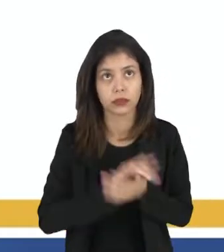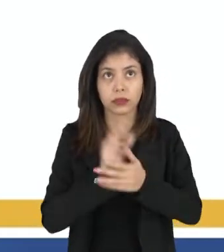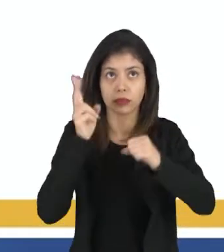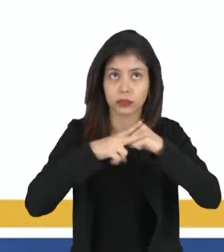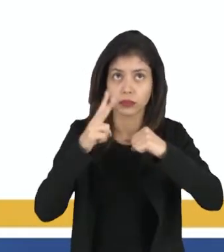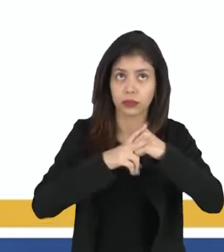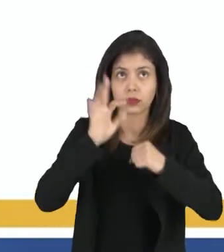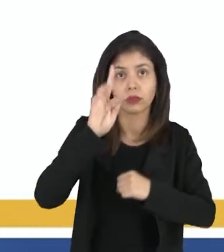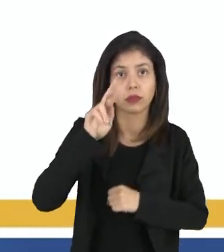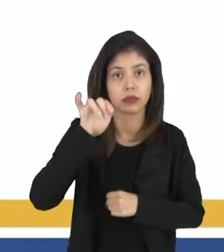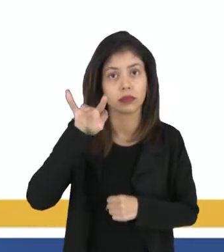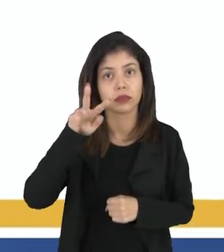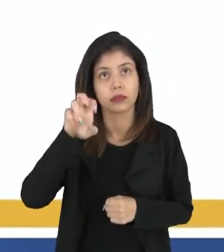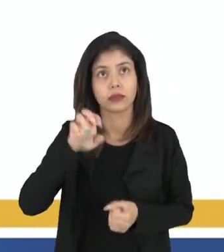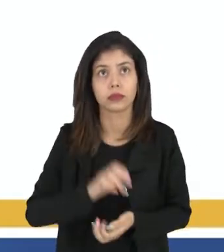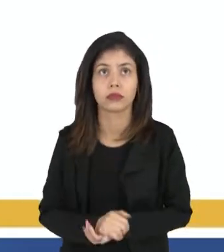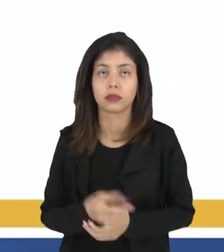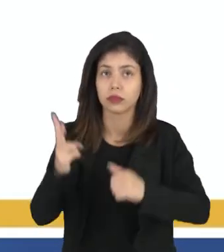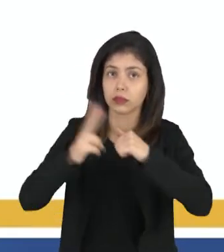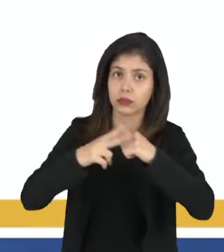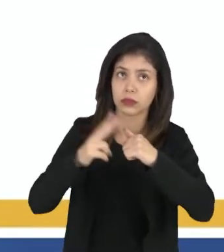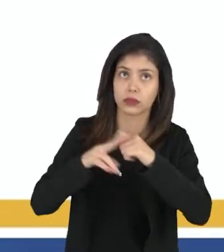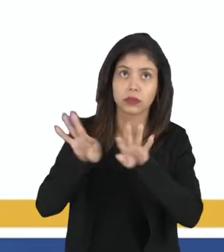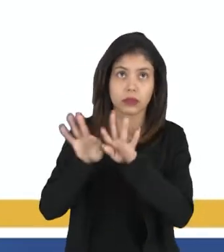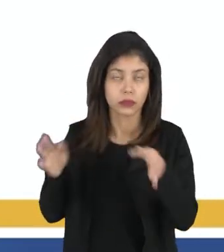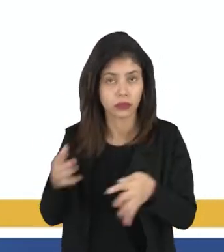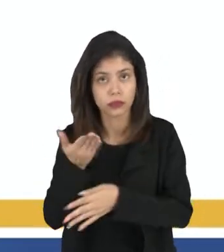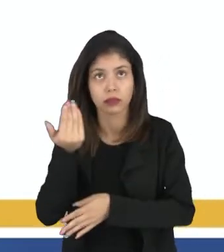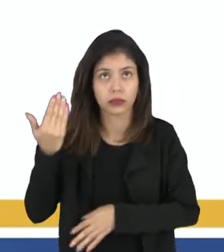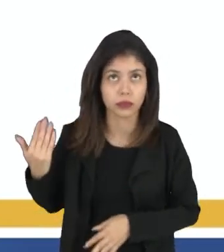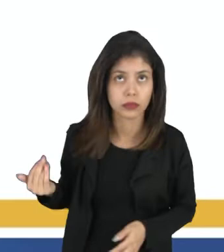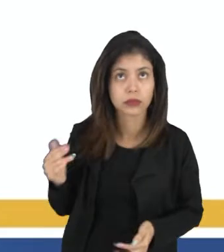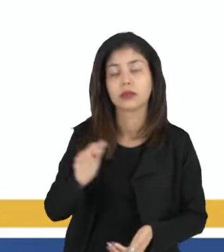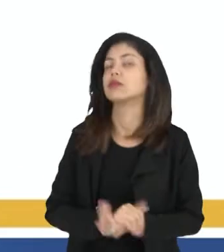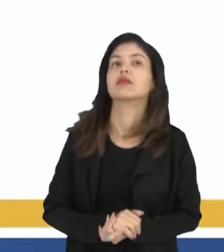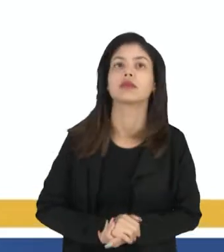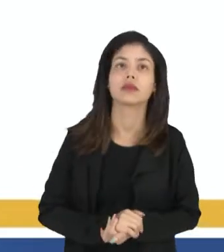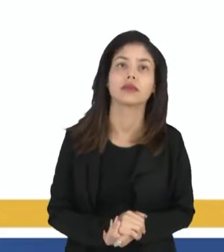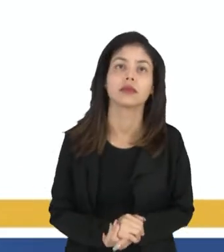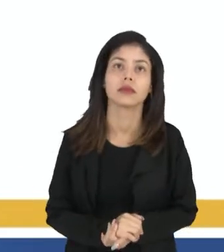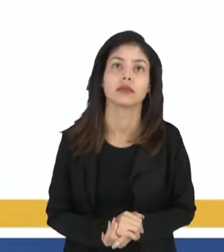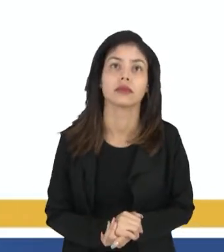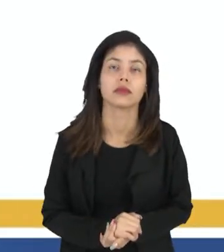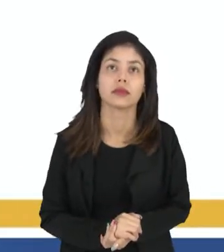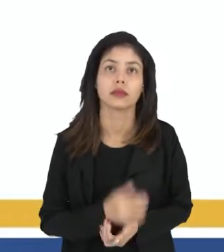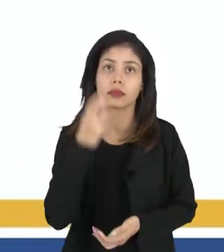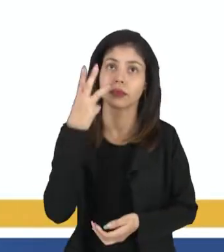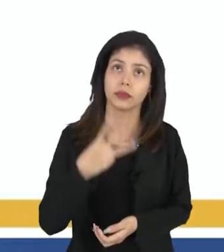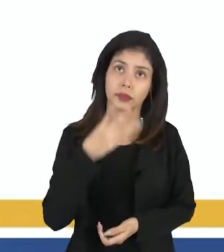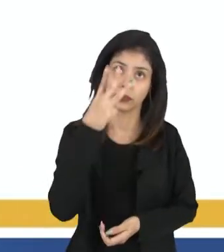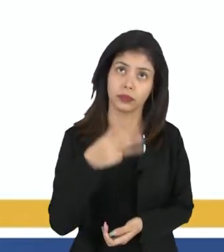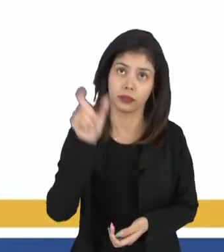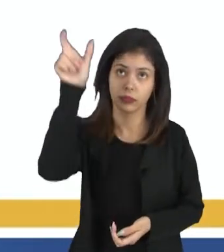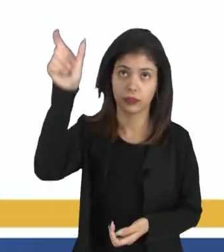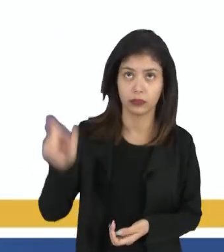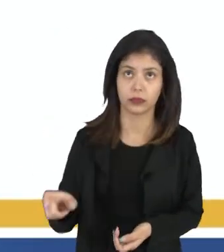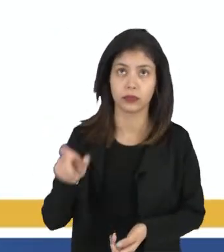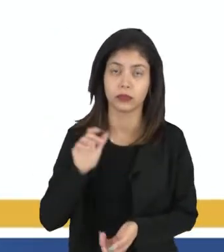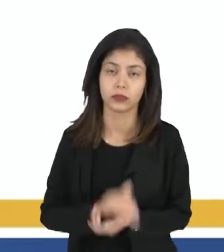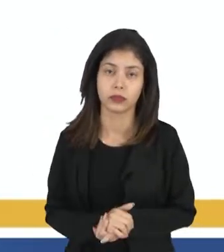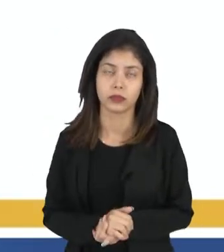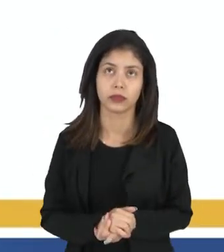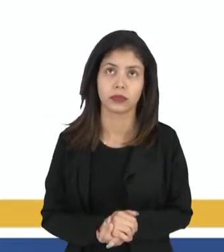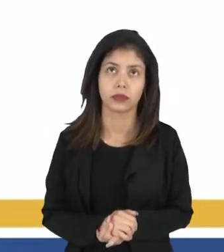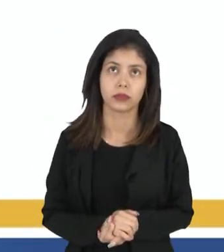no infinitivo, o verbo no simple past, que é o passado, e a terceira coluna é